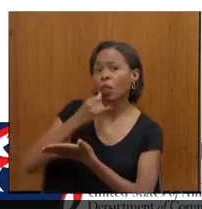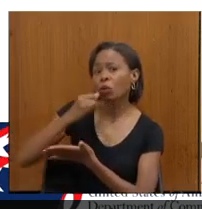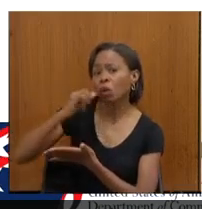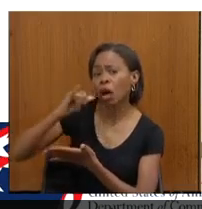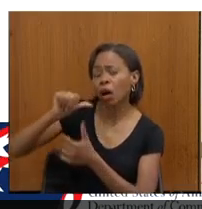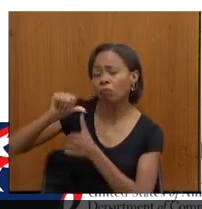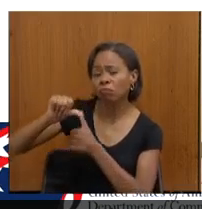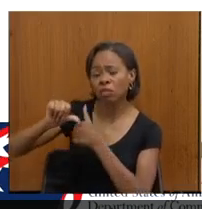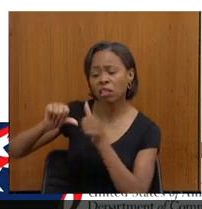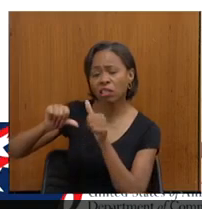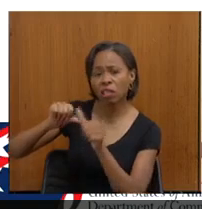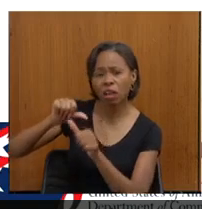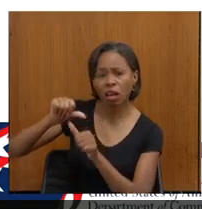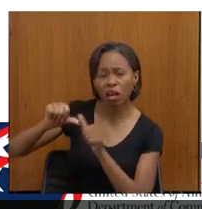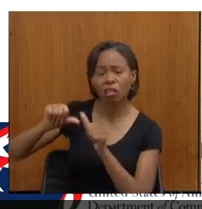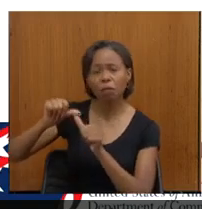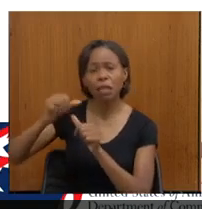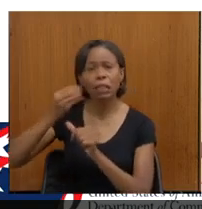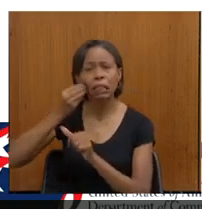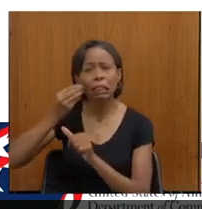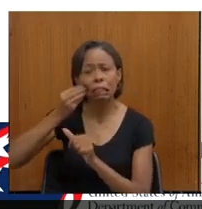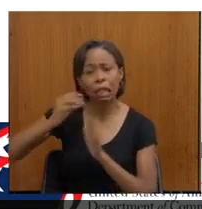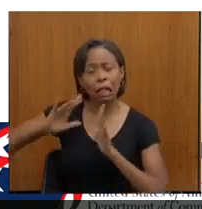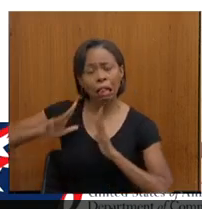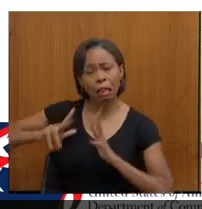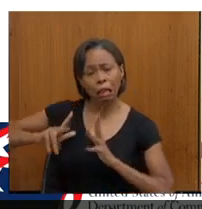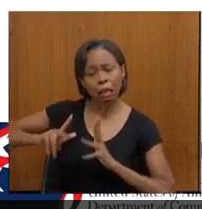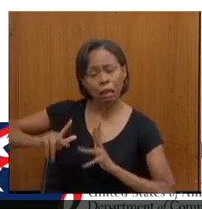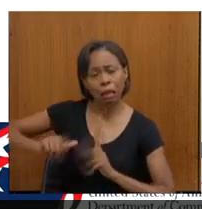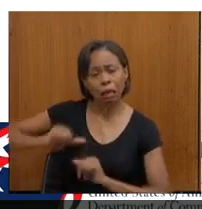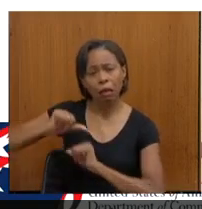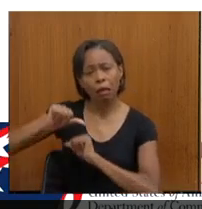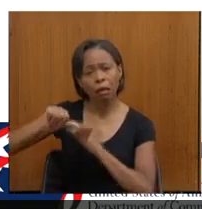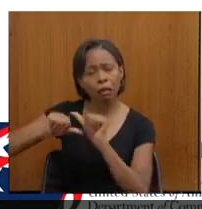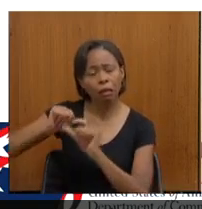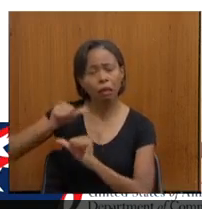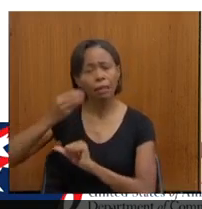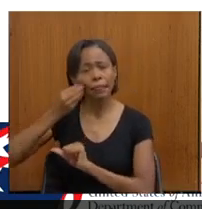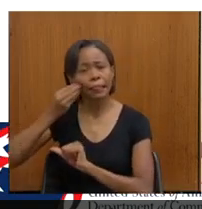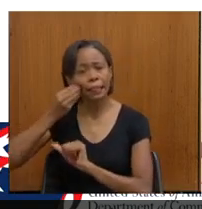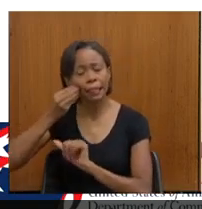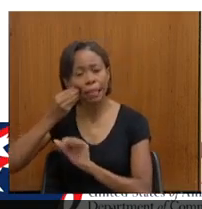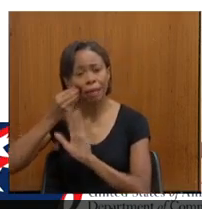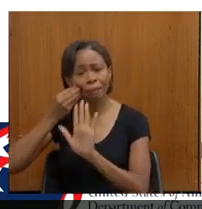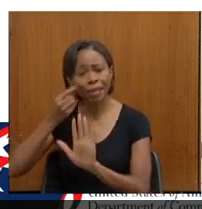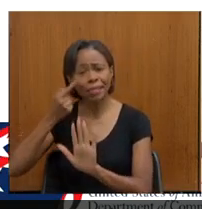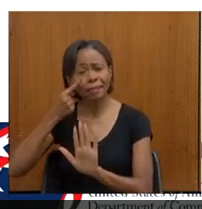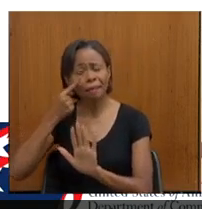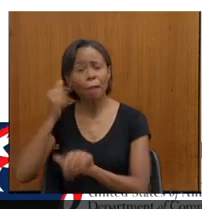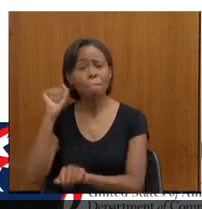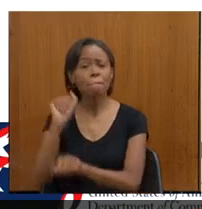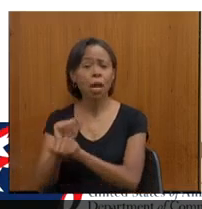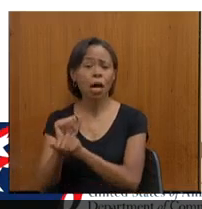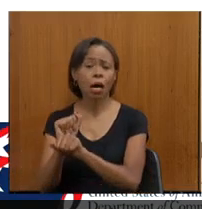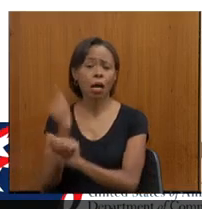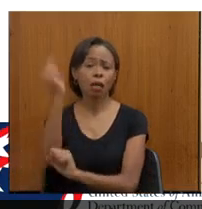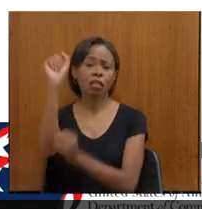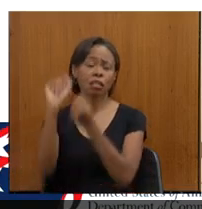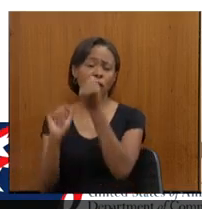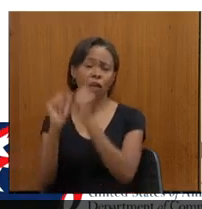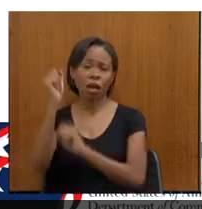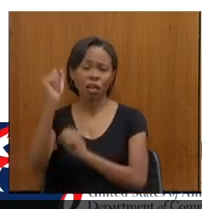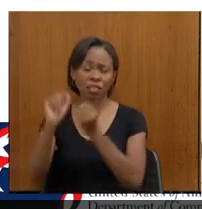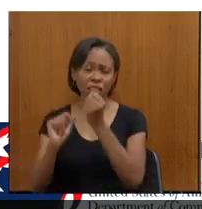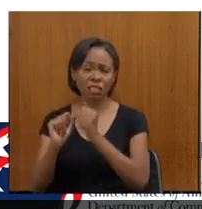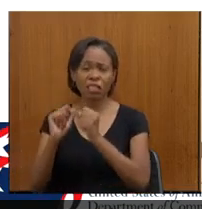o que tá se vendo muito é projeto de a aposentadoria de usinas hoje tanto a